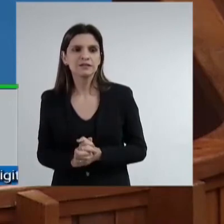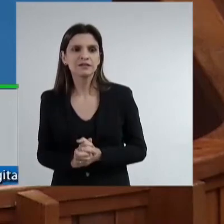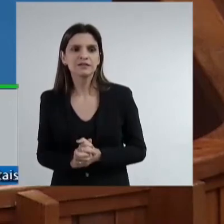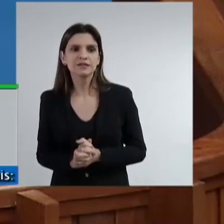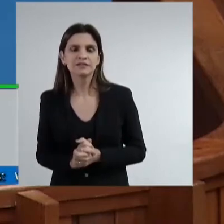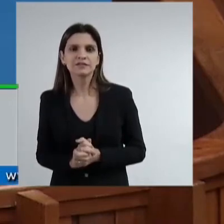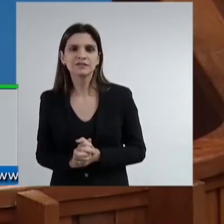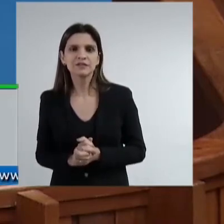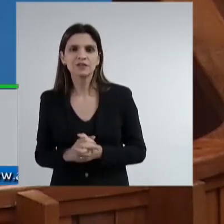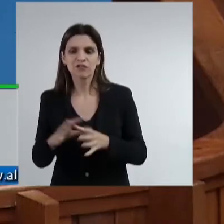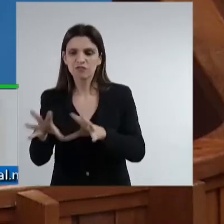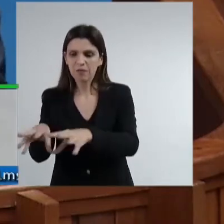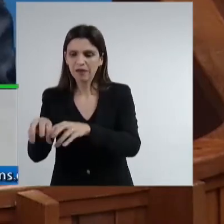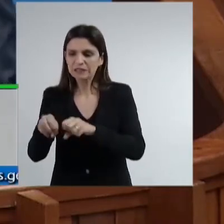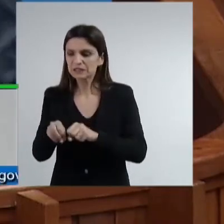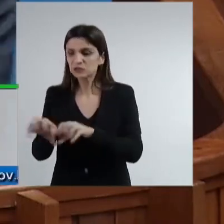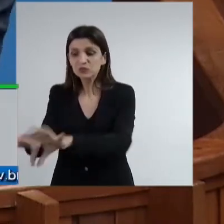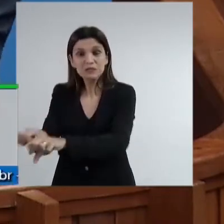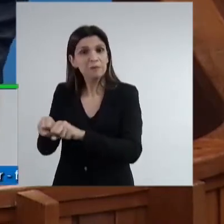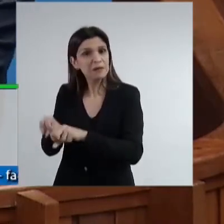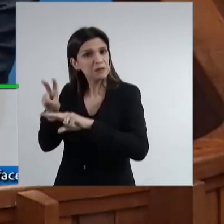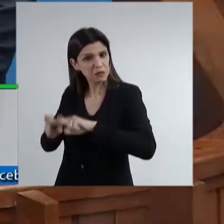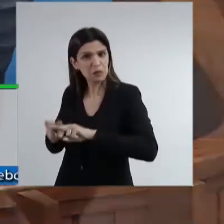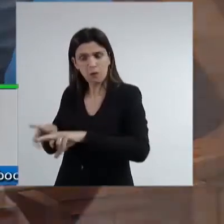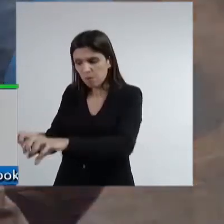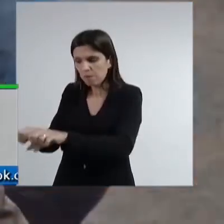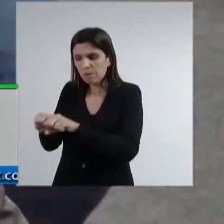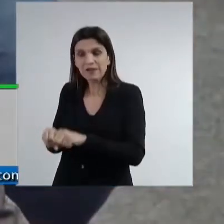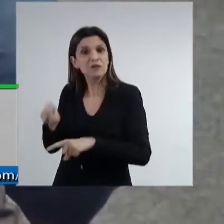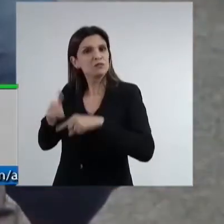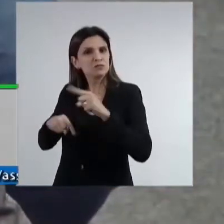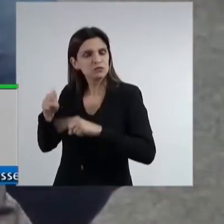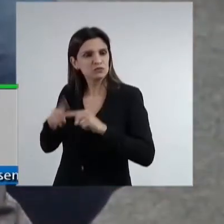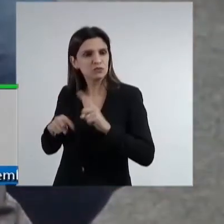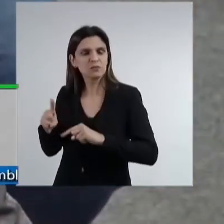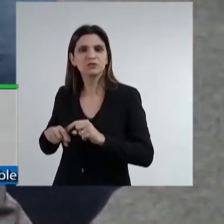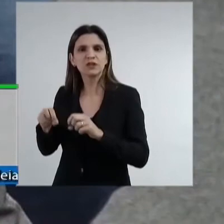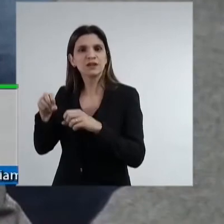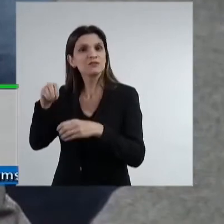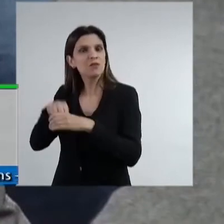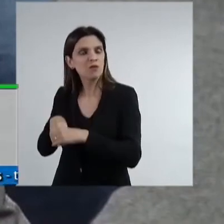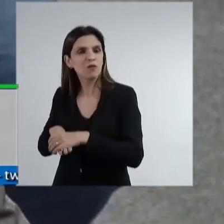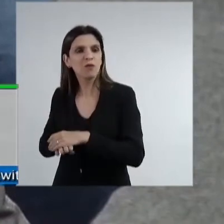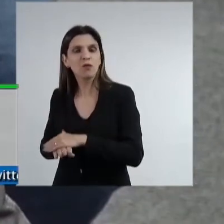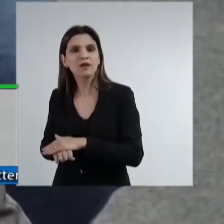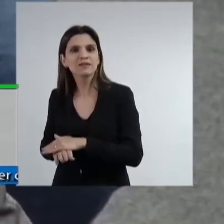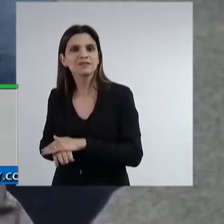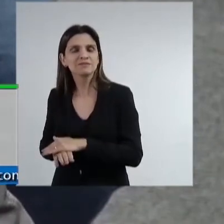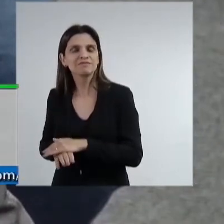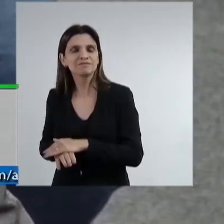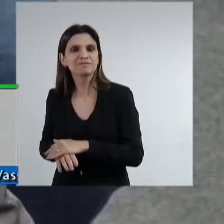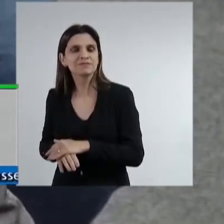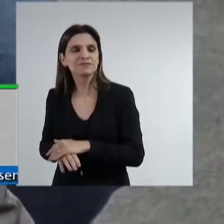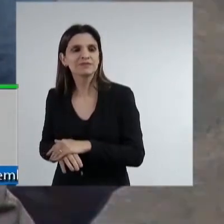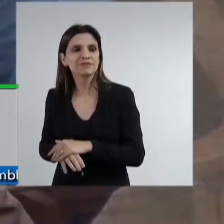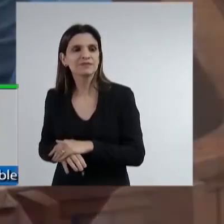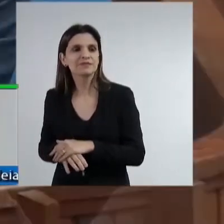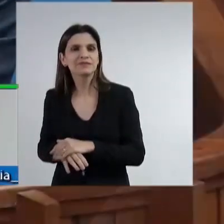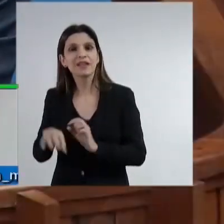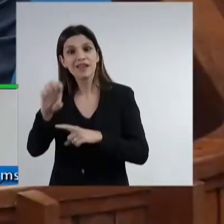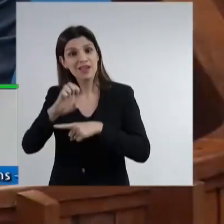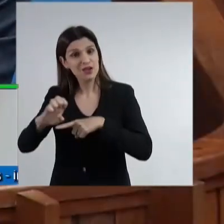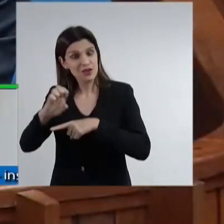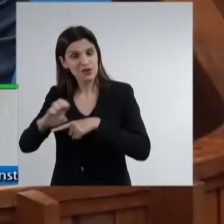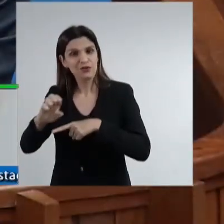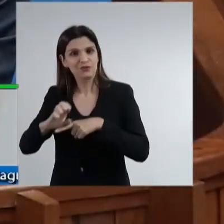os objetos apreendidos e aqui diz, ó, Estado tem 390 milhões a receber em